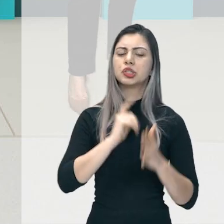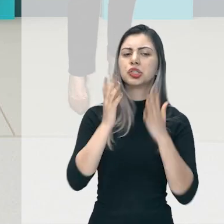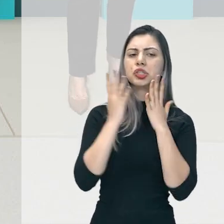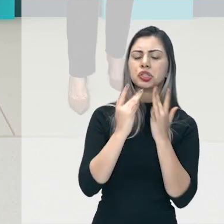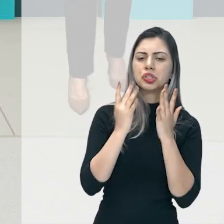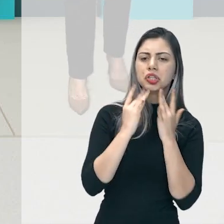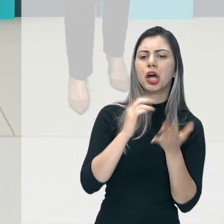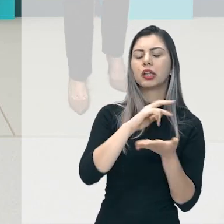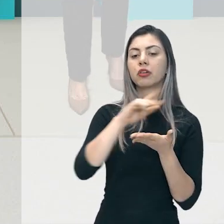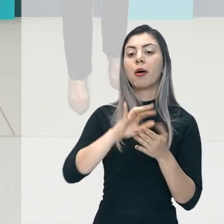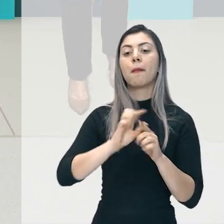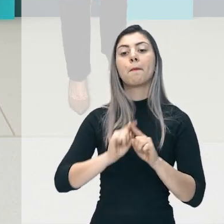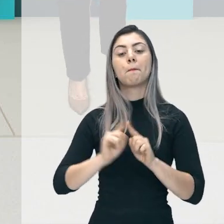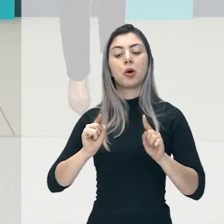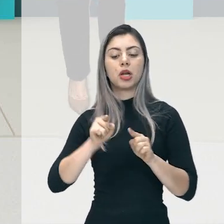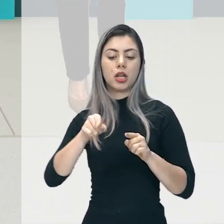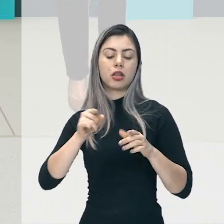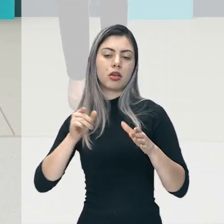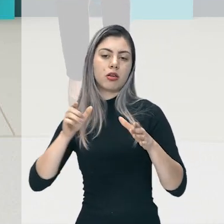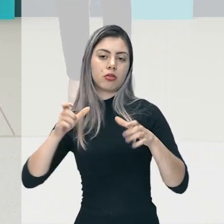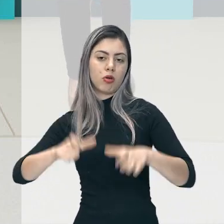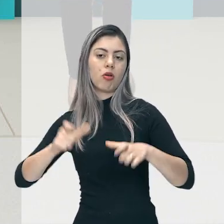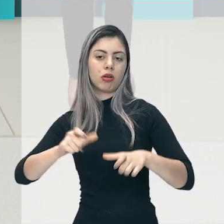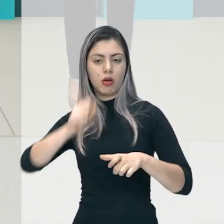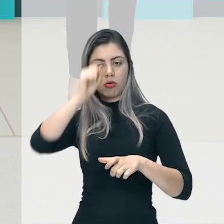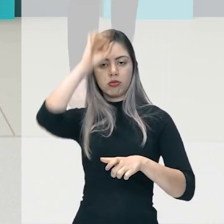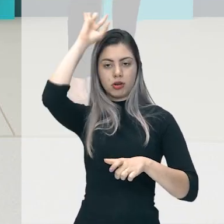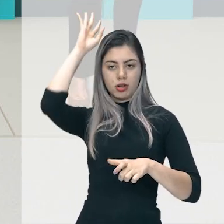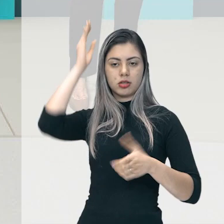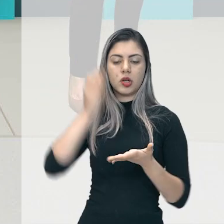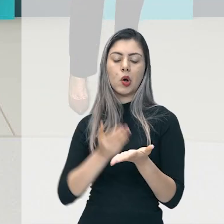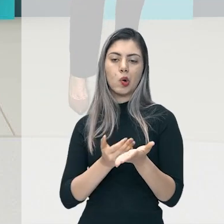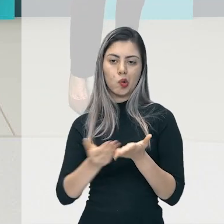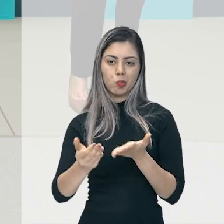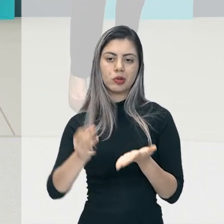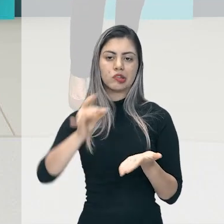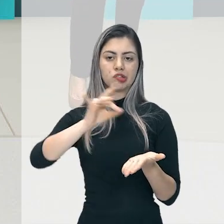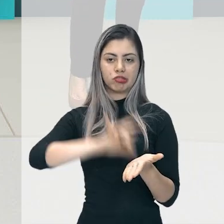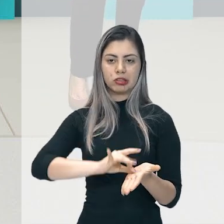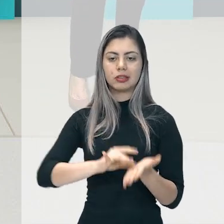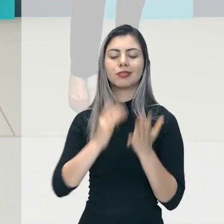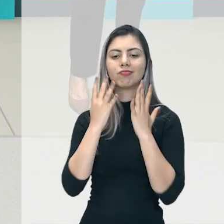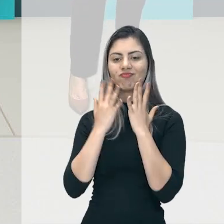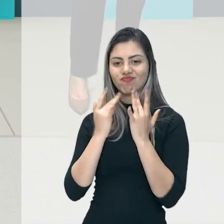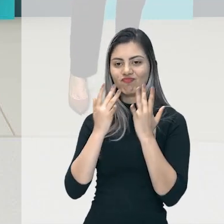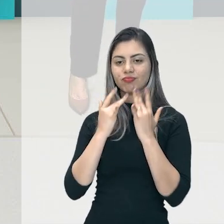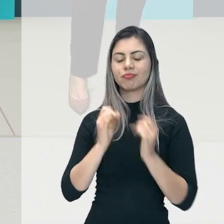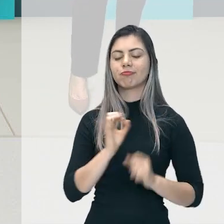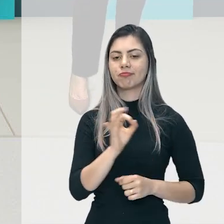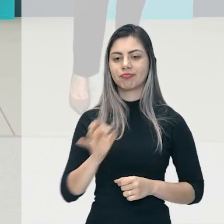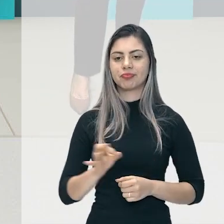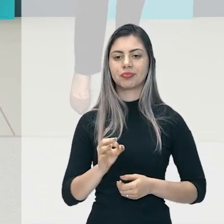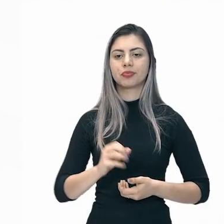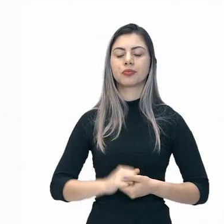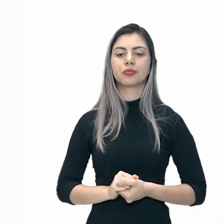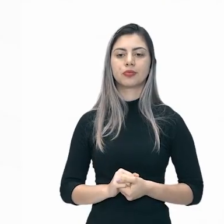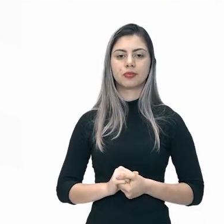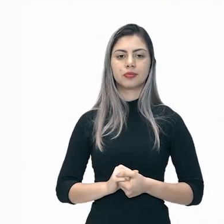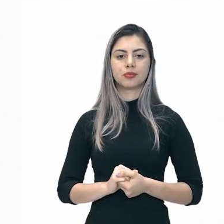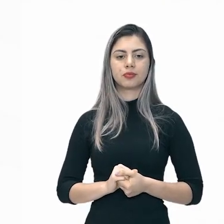sim, mas foi naquele momento, na Grécia, que surgiu o denominado teatro, certo? Então, vamos ver